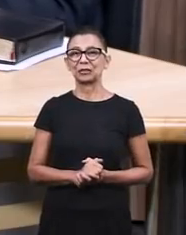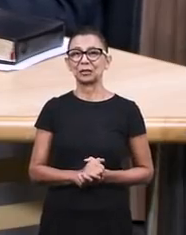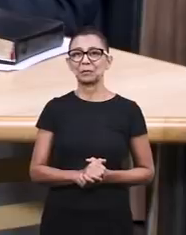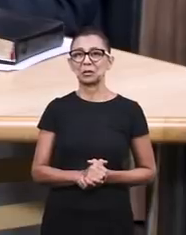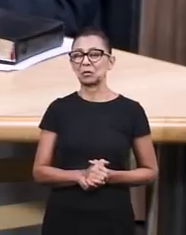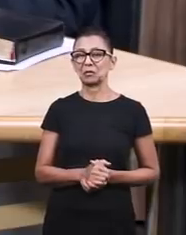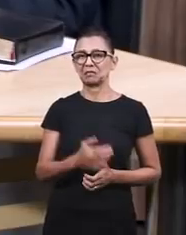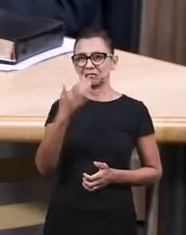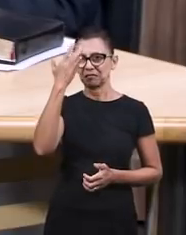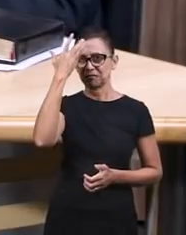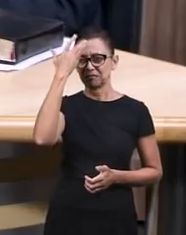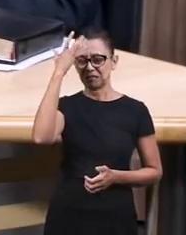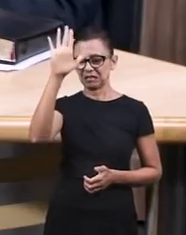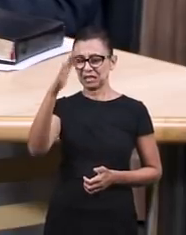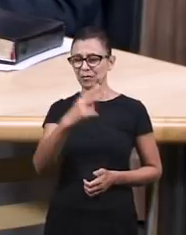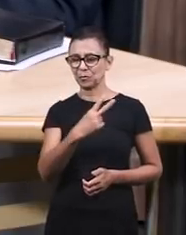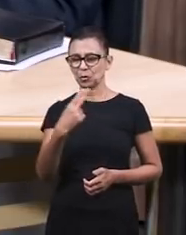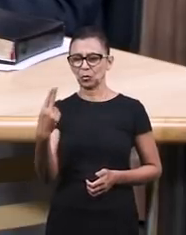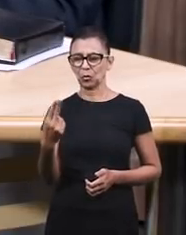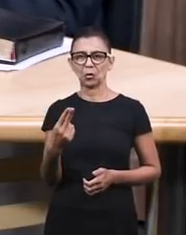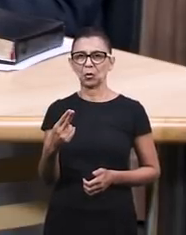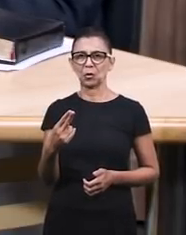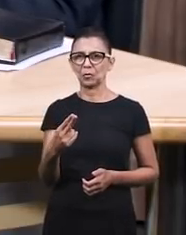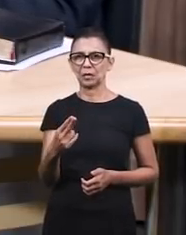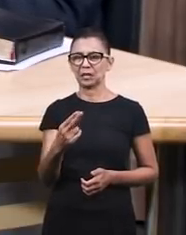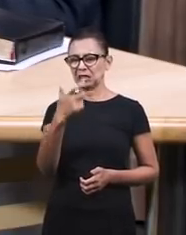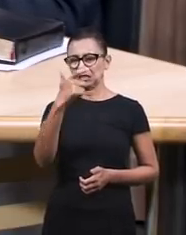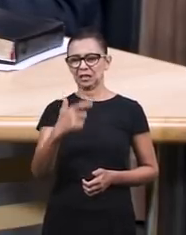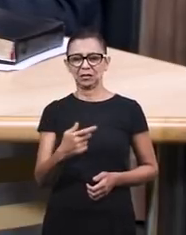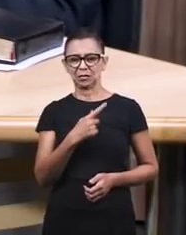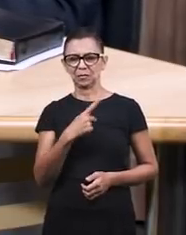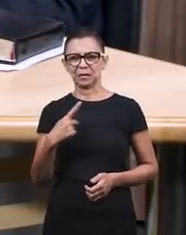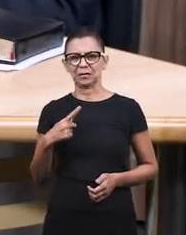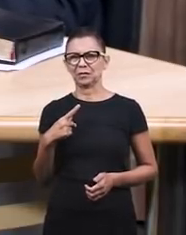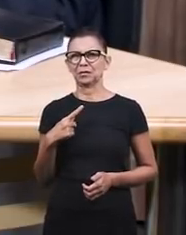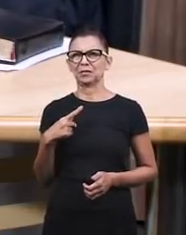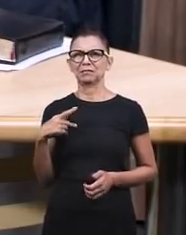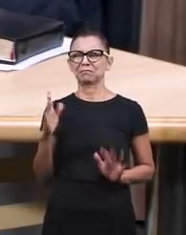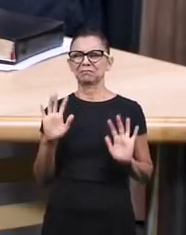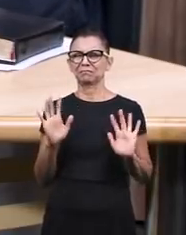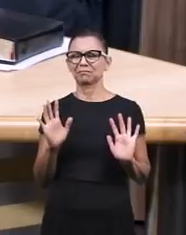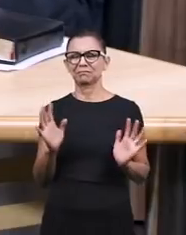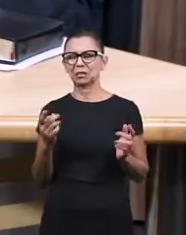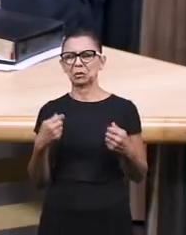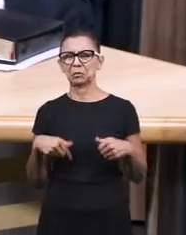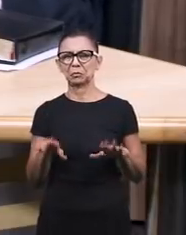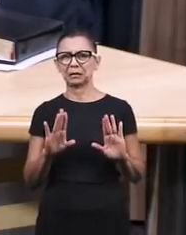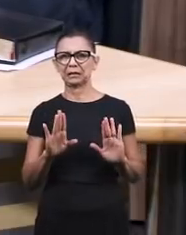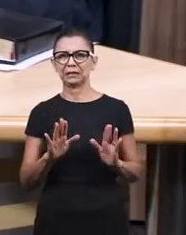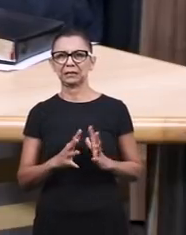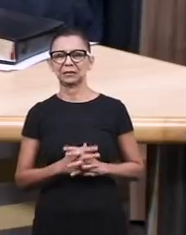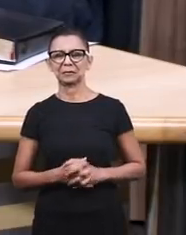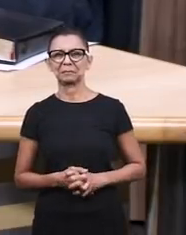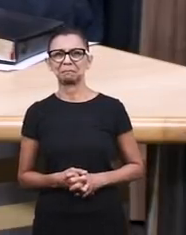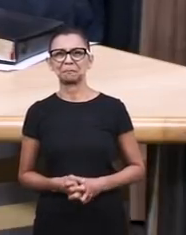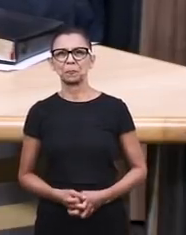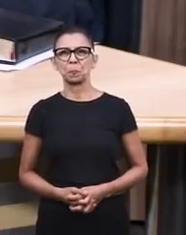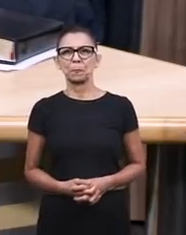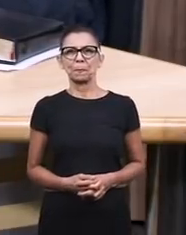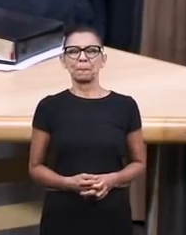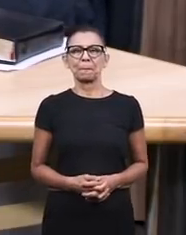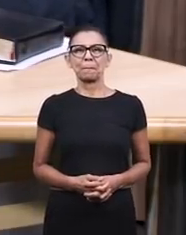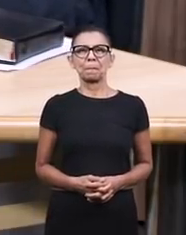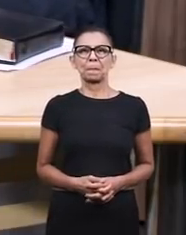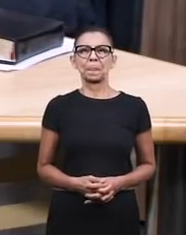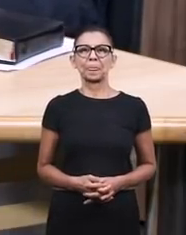Jesus? Entendeu quem é Jesus? Entendeu? O dom espiritual falou o seu coração? Isso é maravilhoso. Eu gostaria de